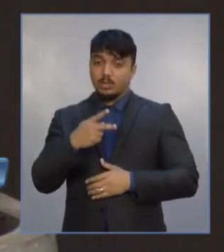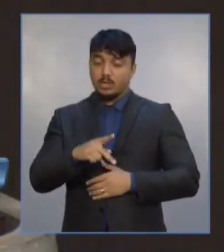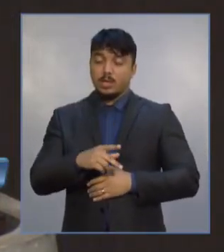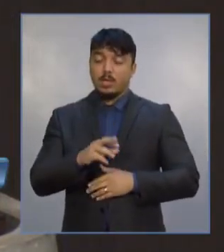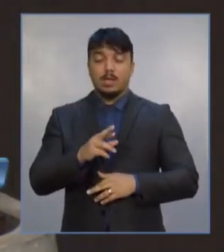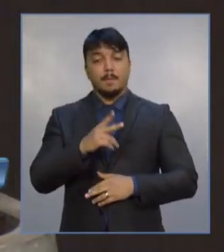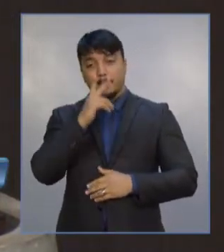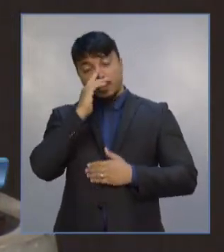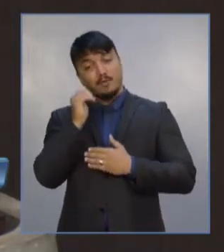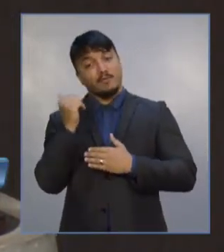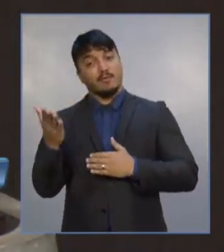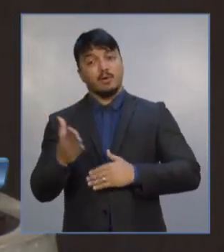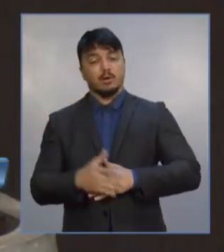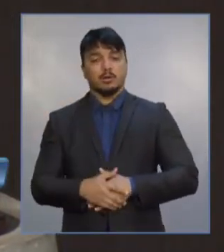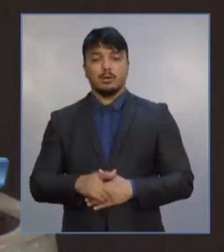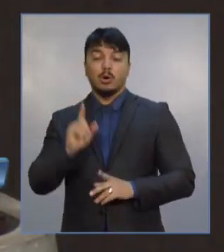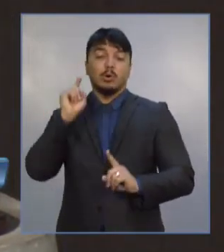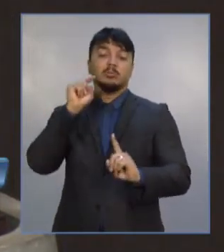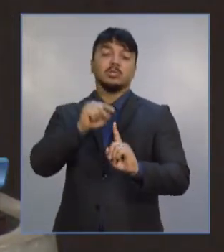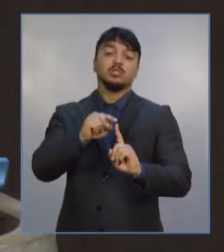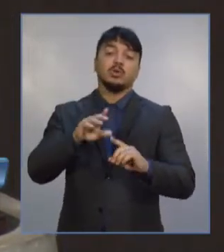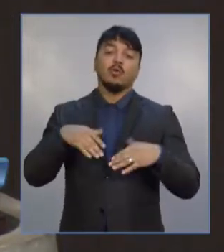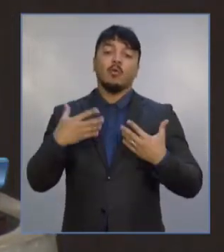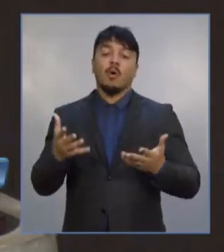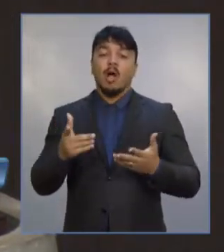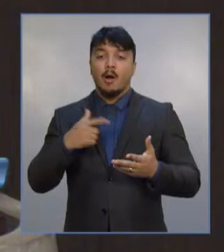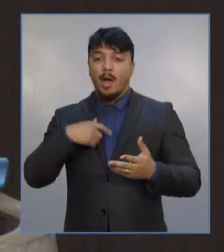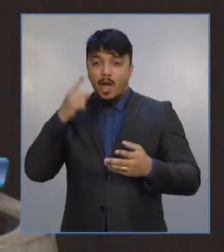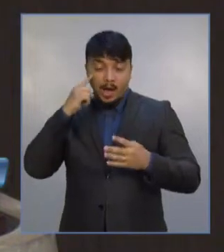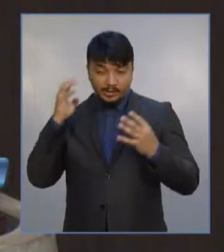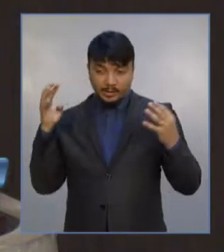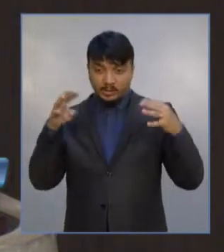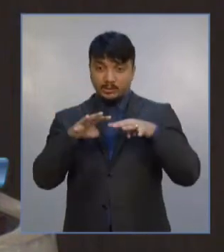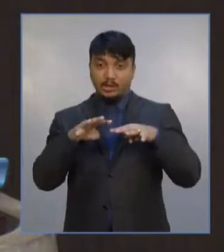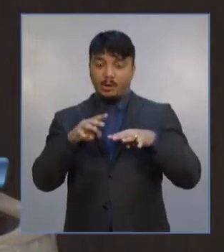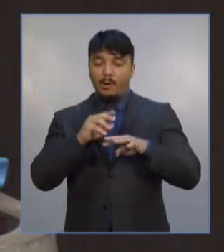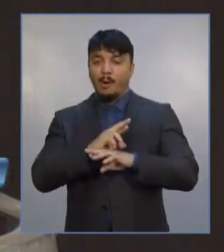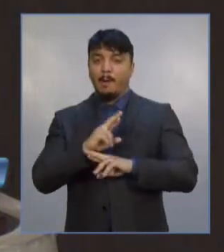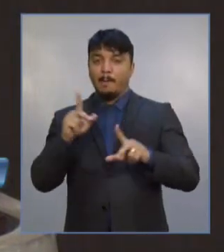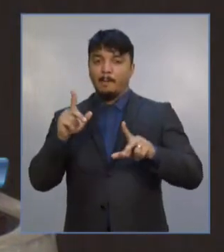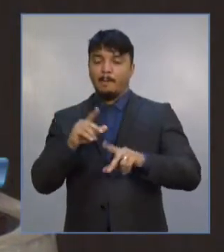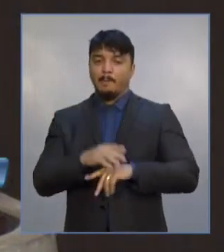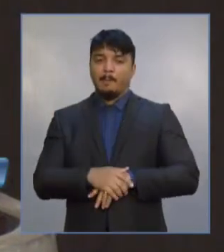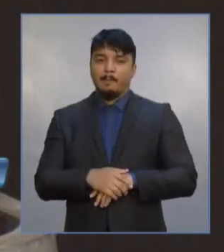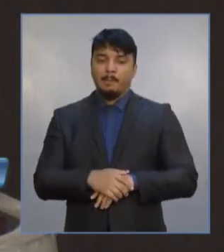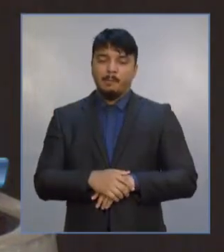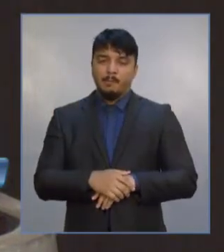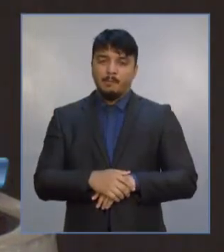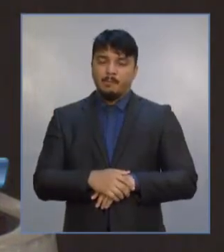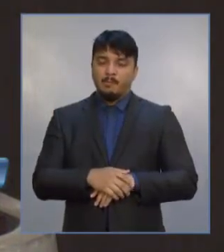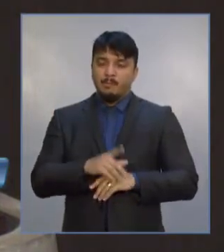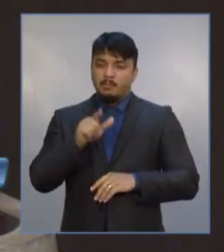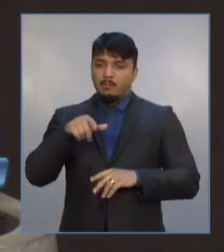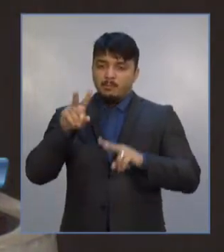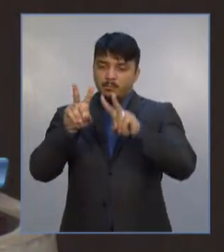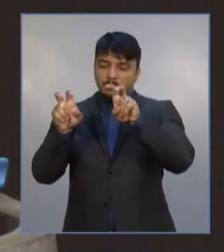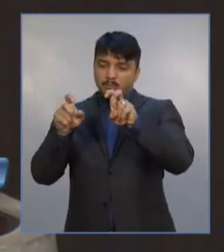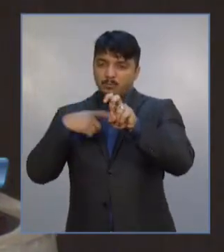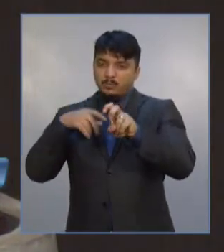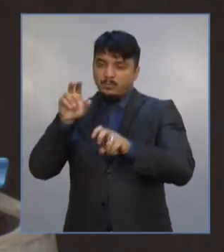Ele tem um objetivo claro de desviar a atenção, sobretudo para os temas